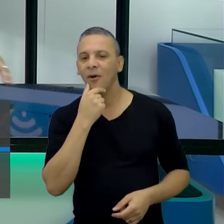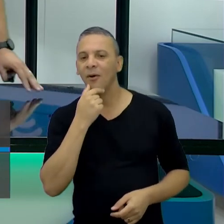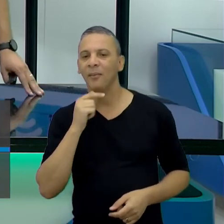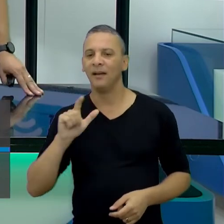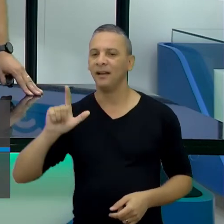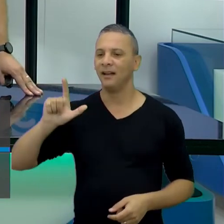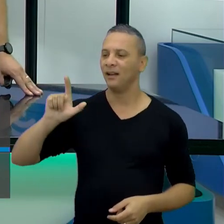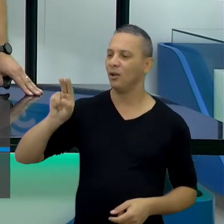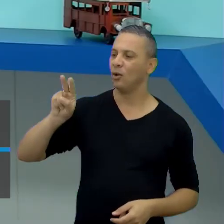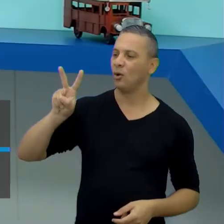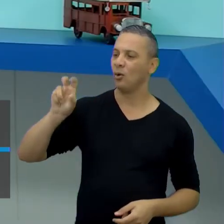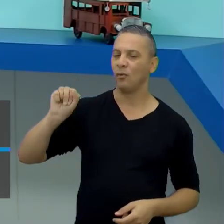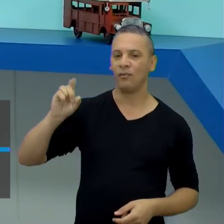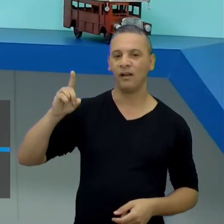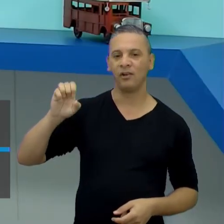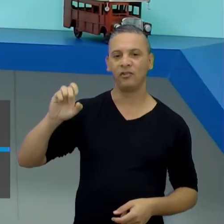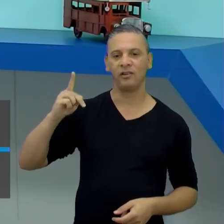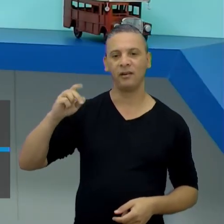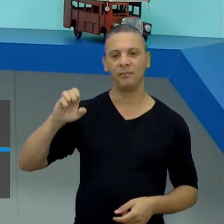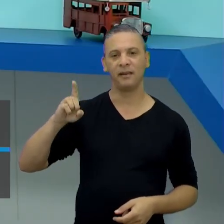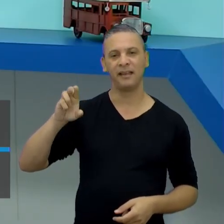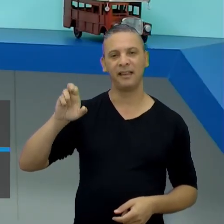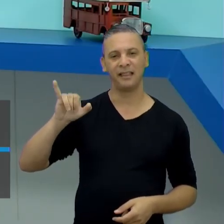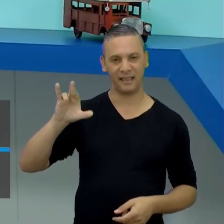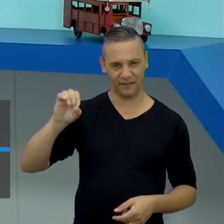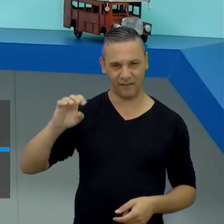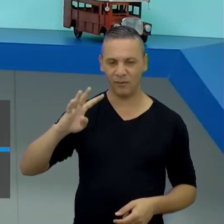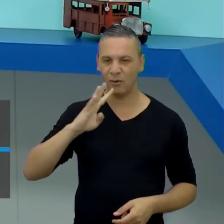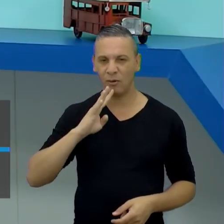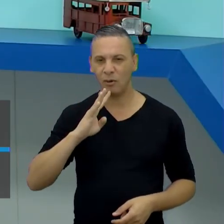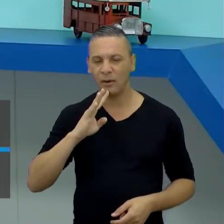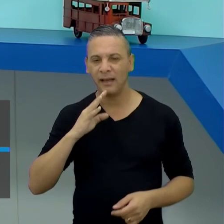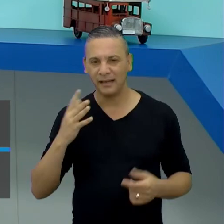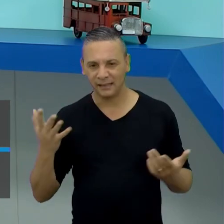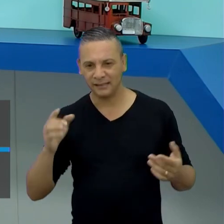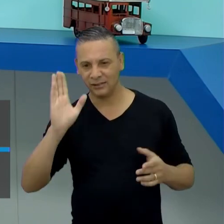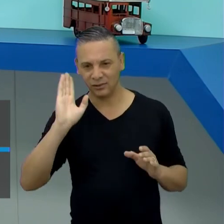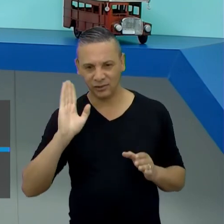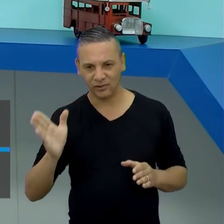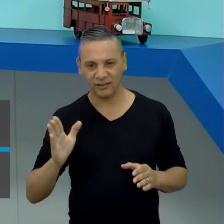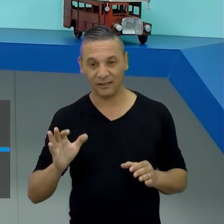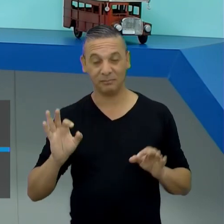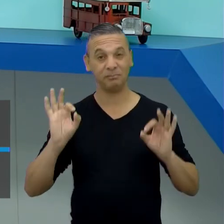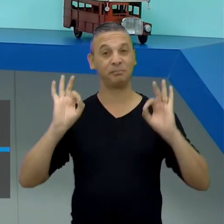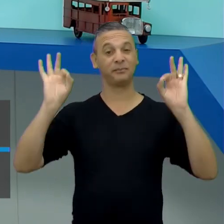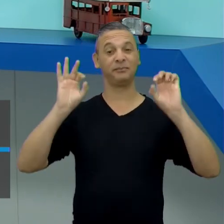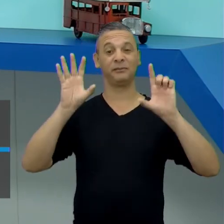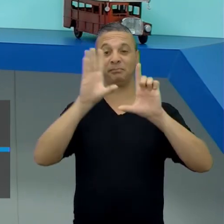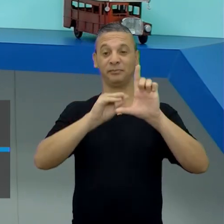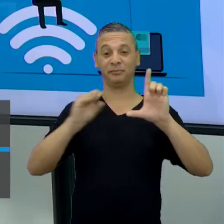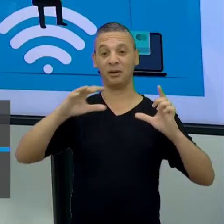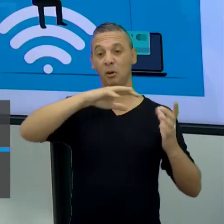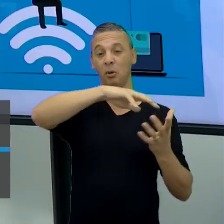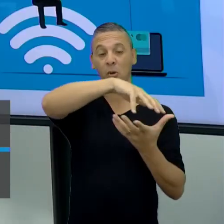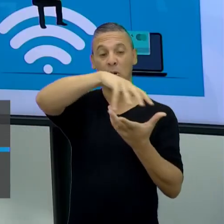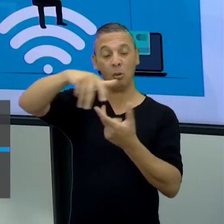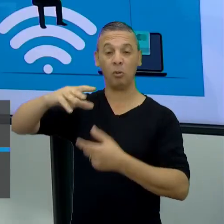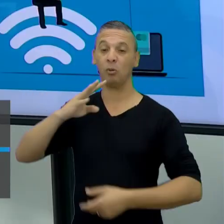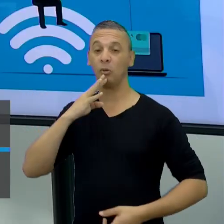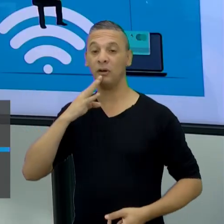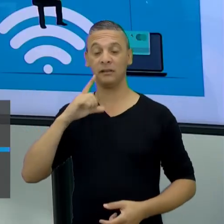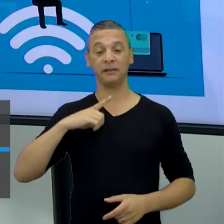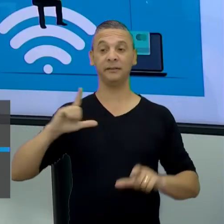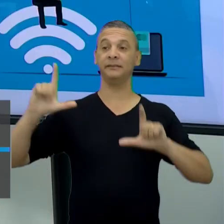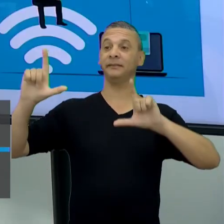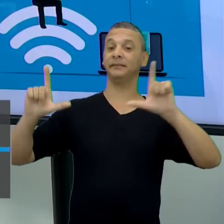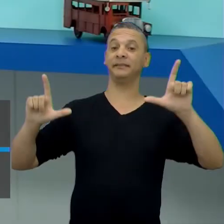Luva de Pedreiro? É um sucesso aí que a galera deve estar conhecendo. Eu vi falar desse cara, não? Tá assim, mundial. E tá na